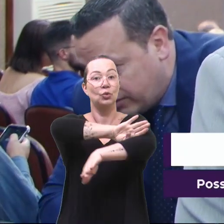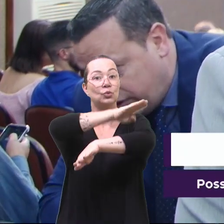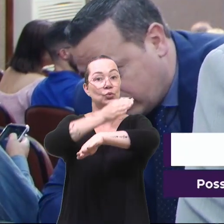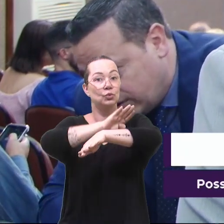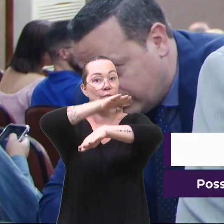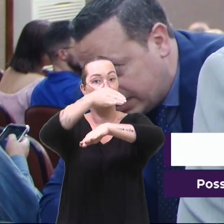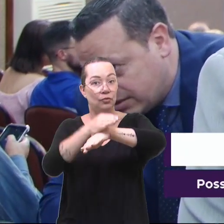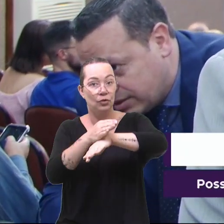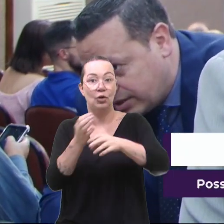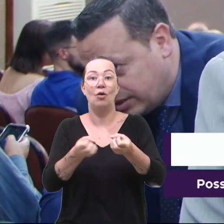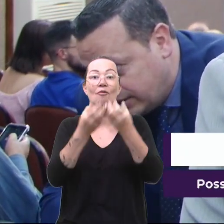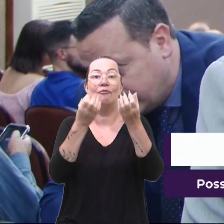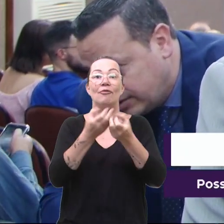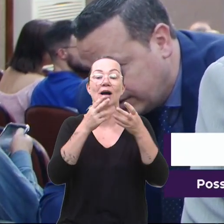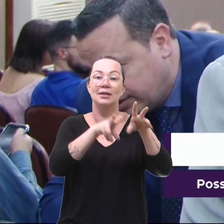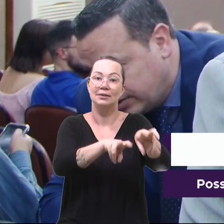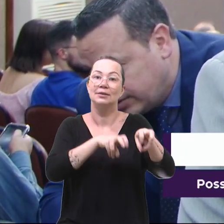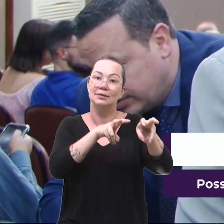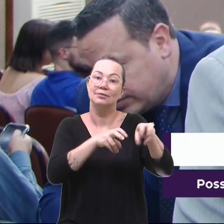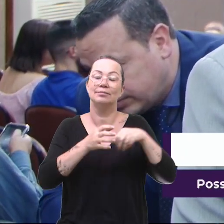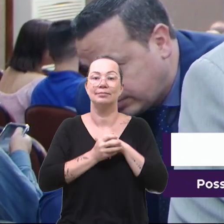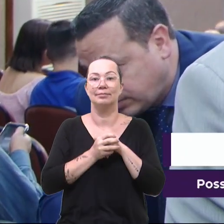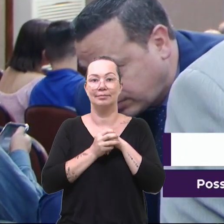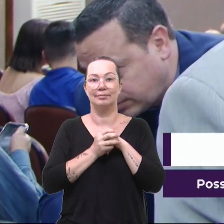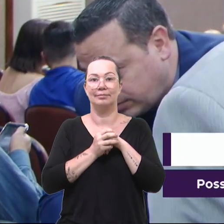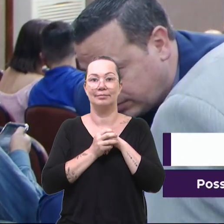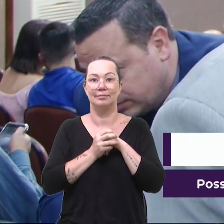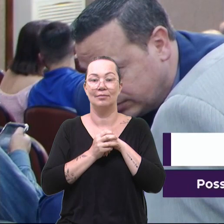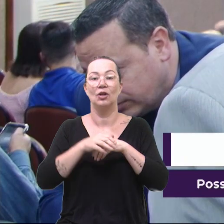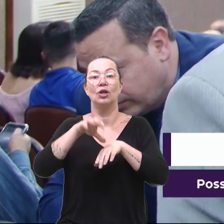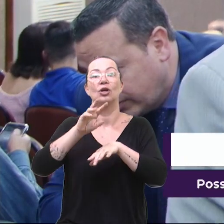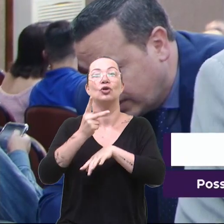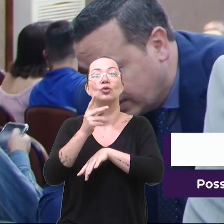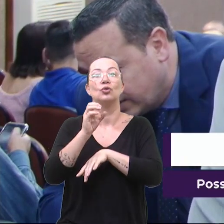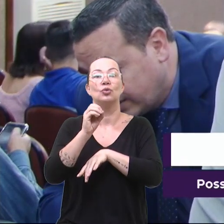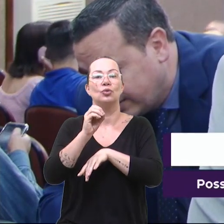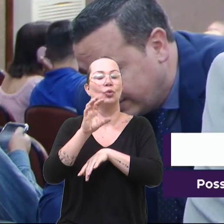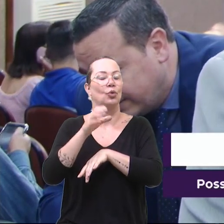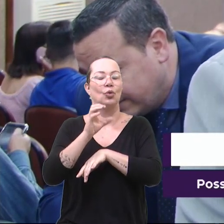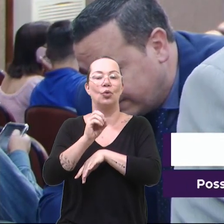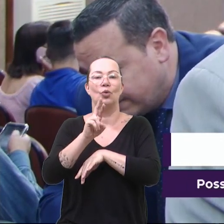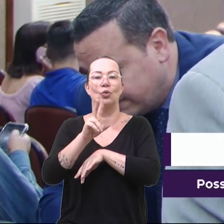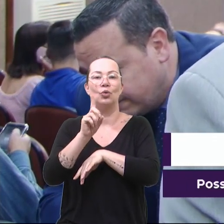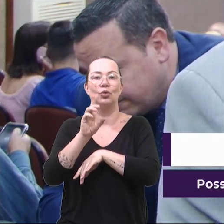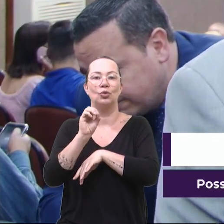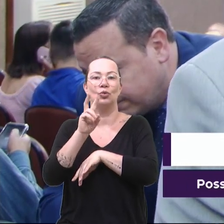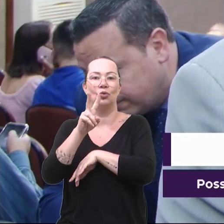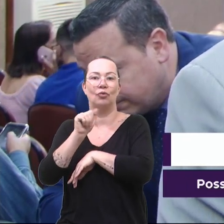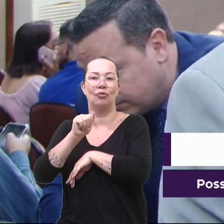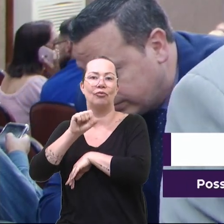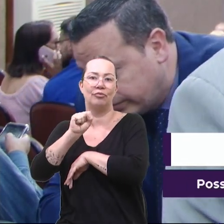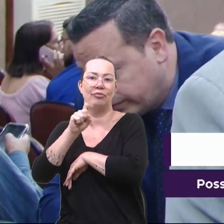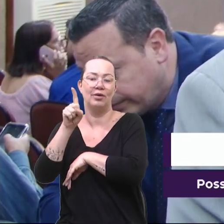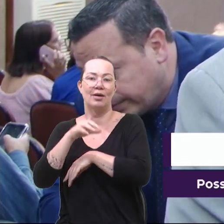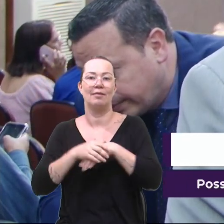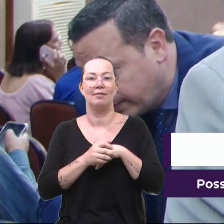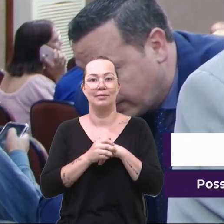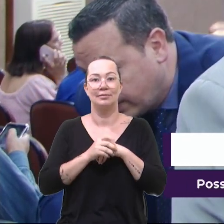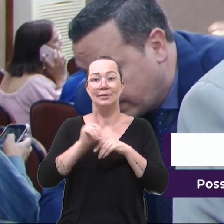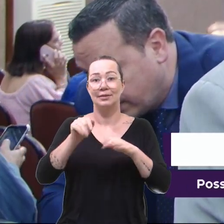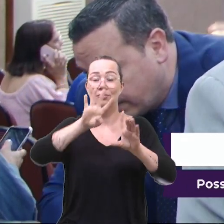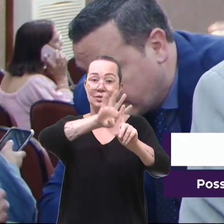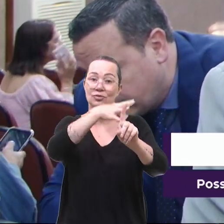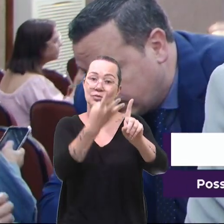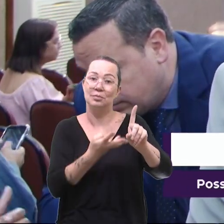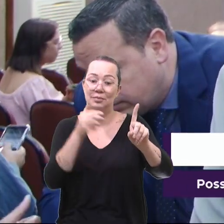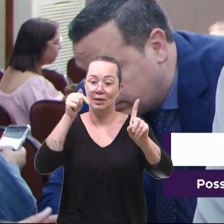com a Festa das Colheitas, na Ordovás, com os 100 anos Bertucci. Então as homenagens aqui